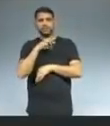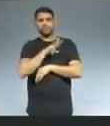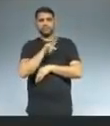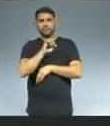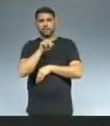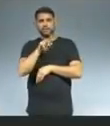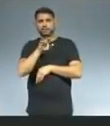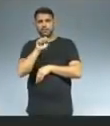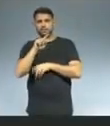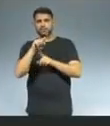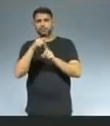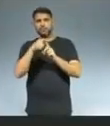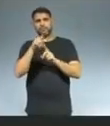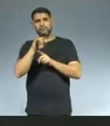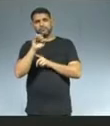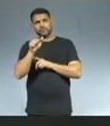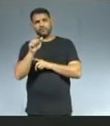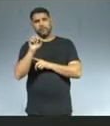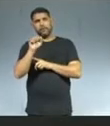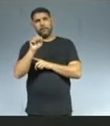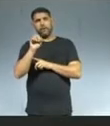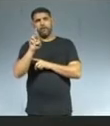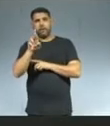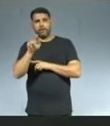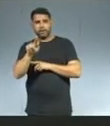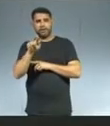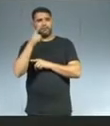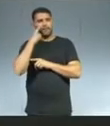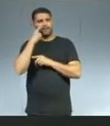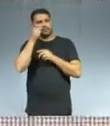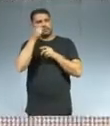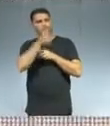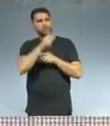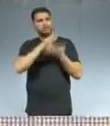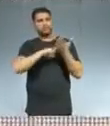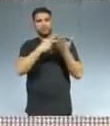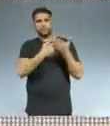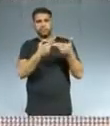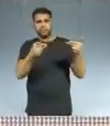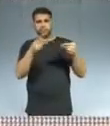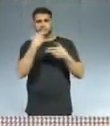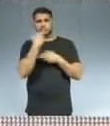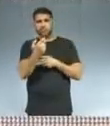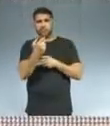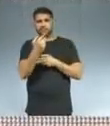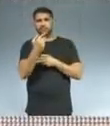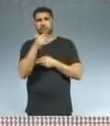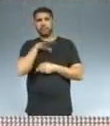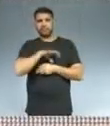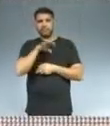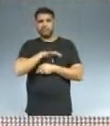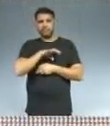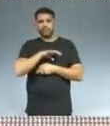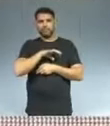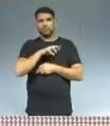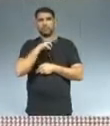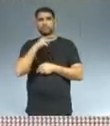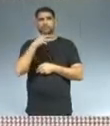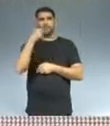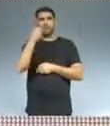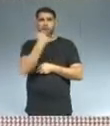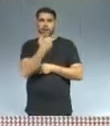Amazônia 21. Org você pode assistir a todo o evento com tradução simultânea para os idiomas português